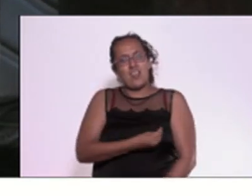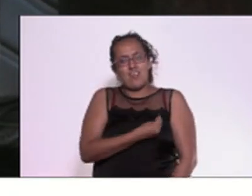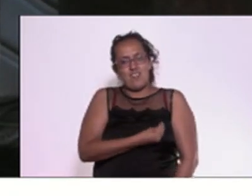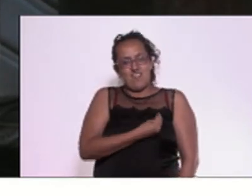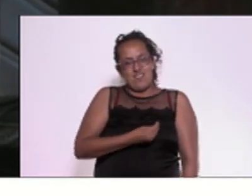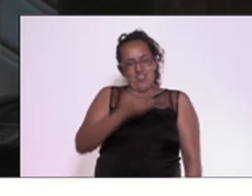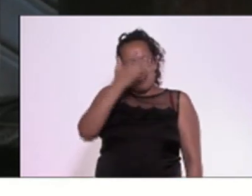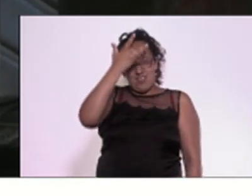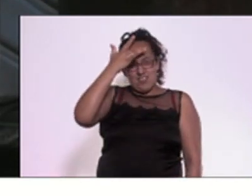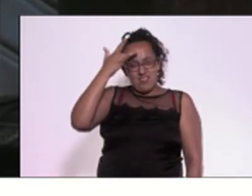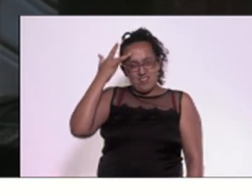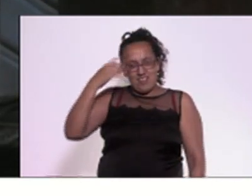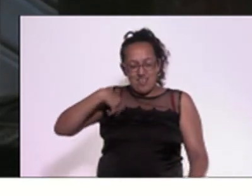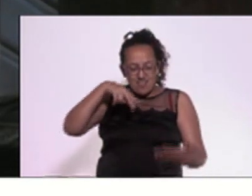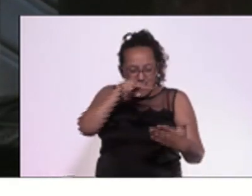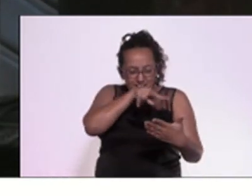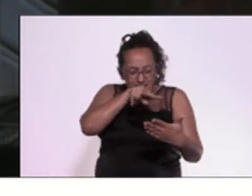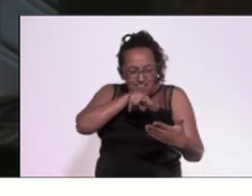Mas a visão